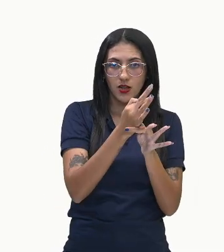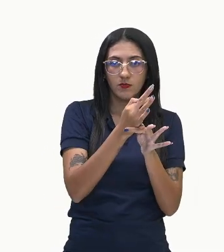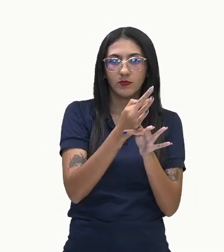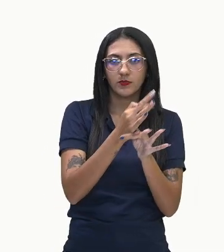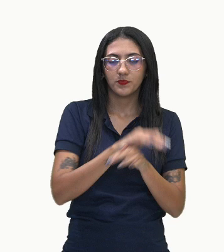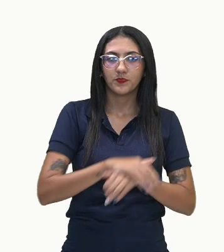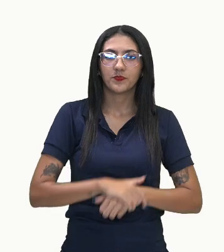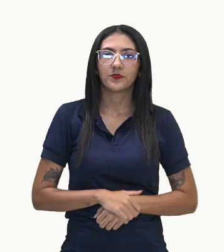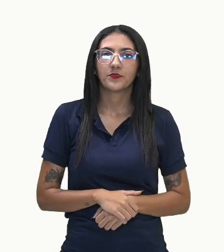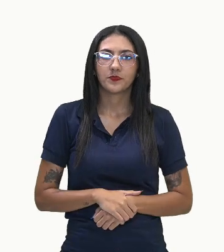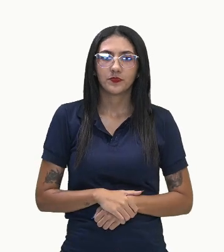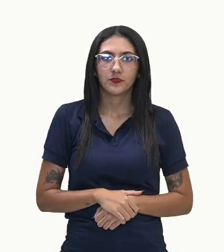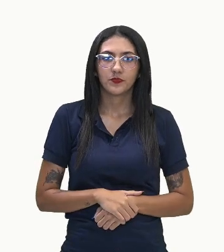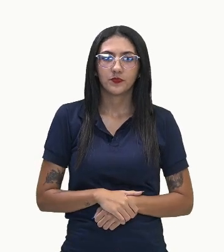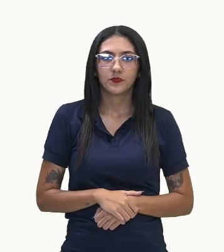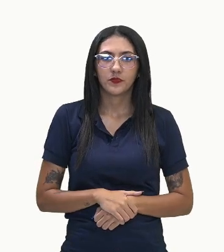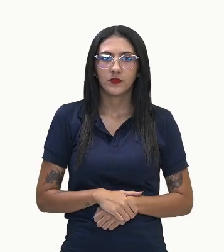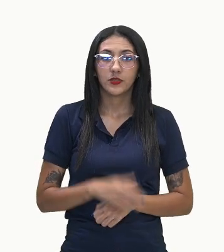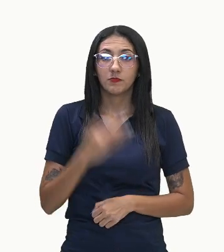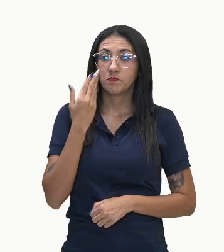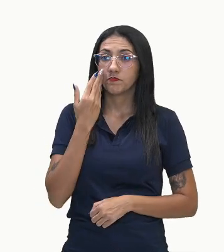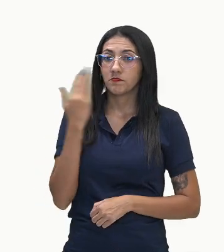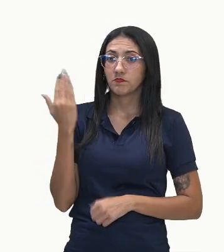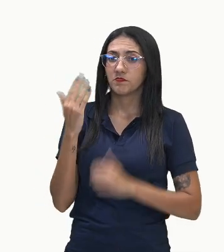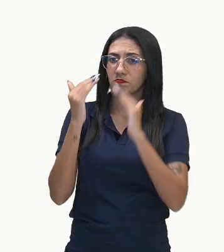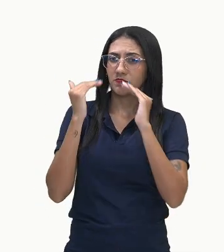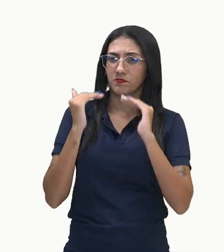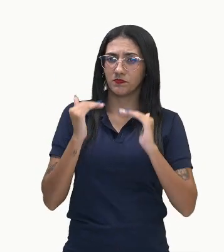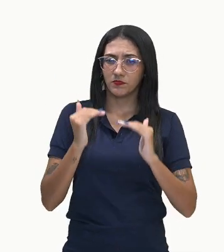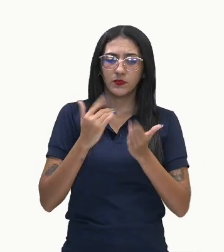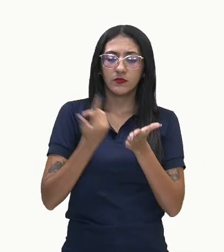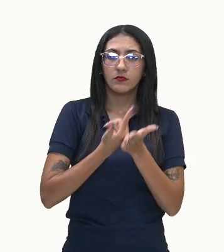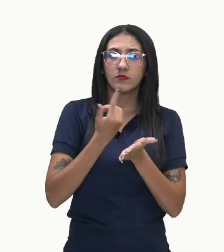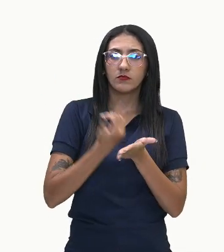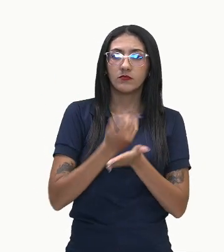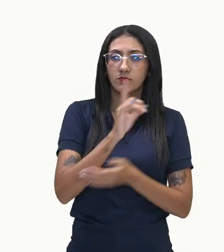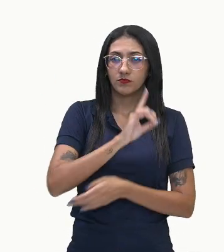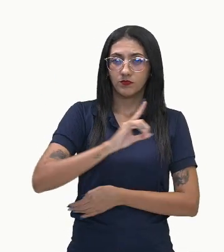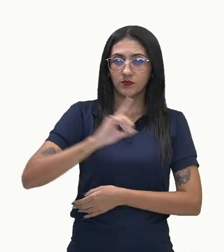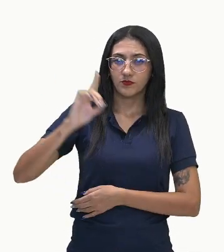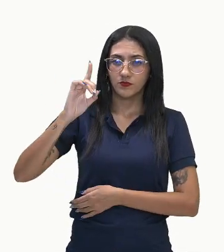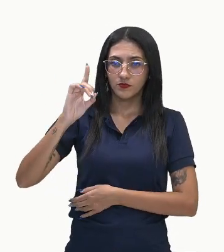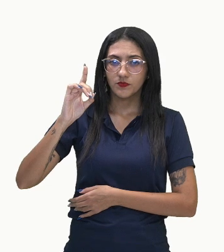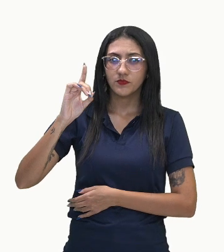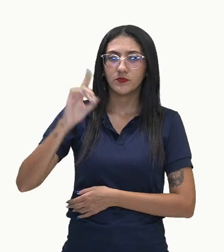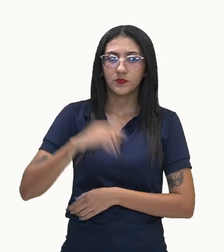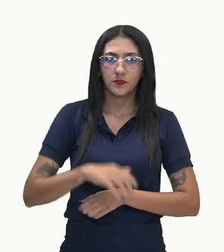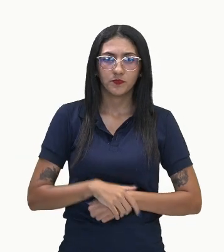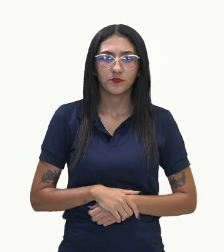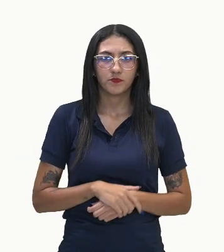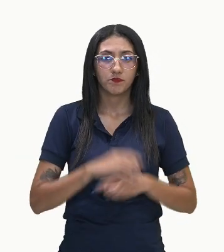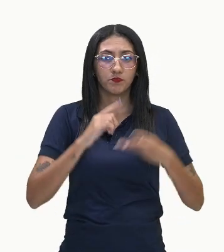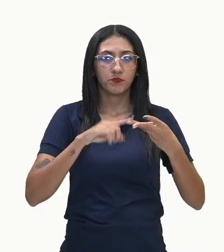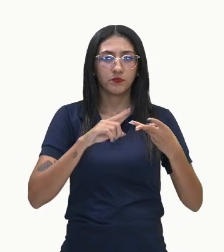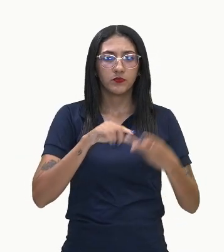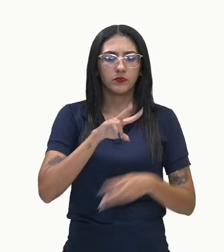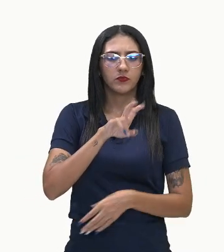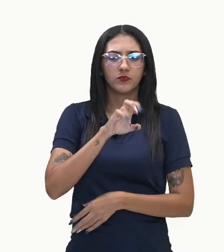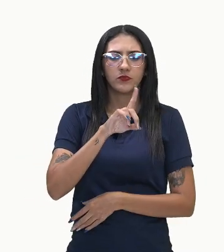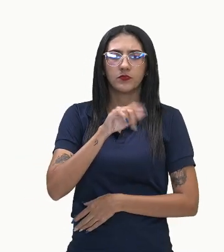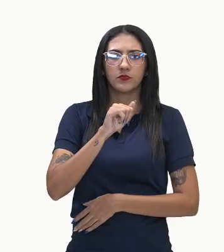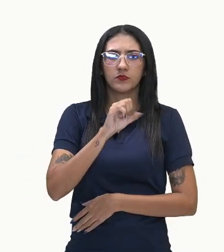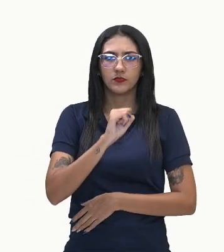lado aqui, ó, a Bíblia, que é a escritura sagrada do cristianismo, o Vedas, que é a escritura sagrada